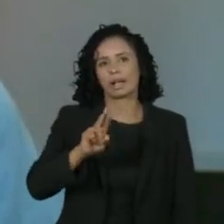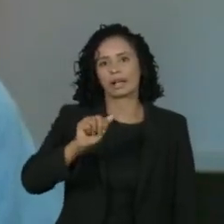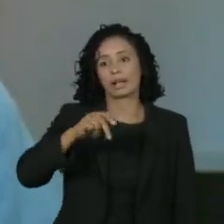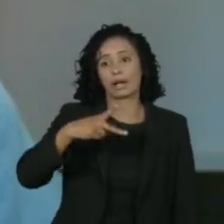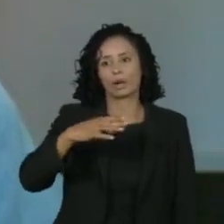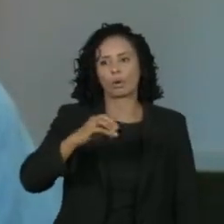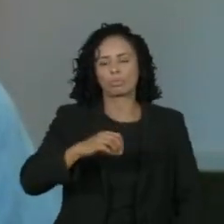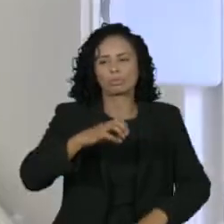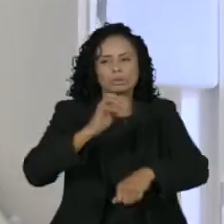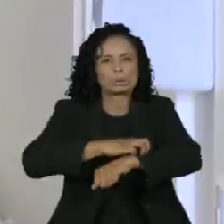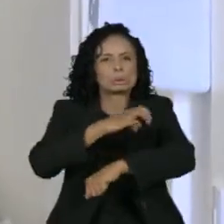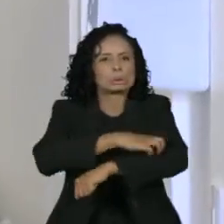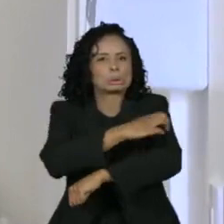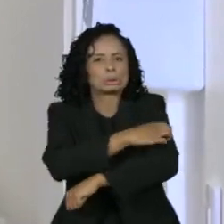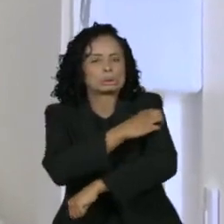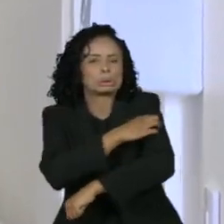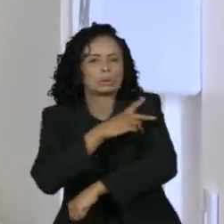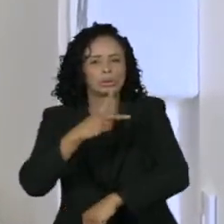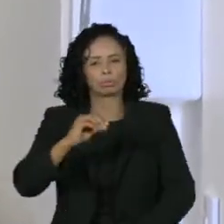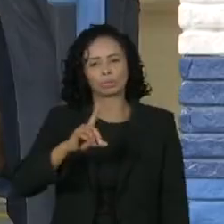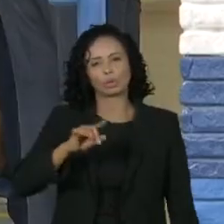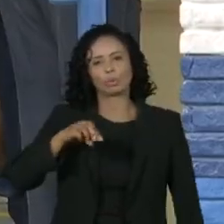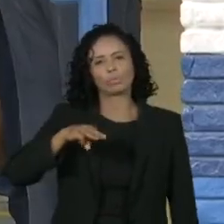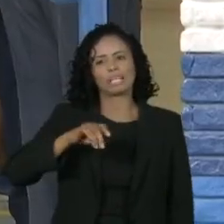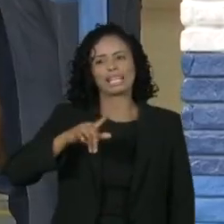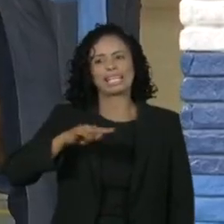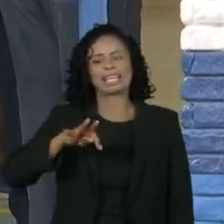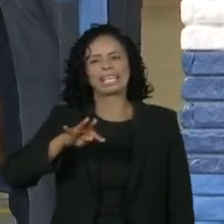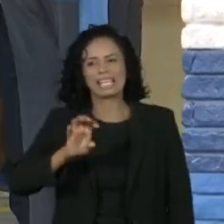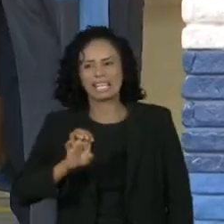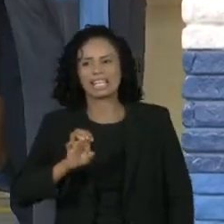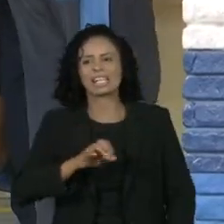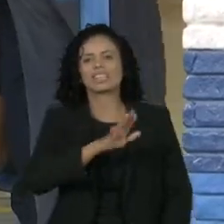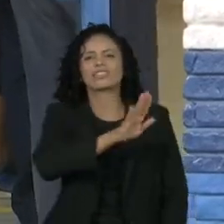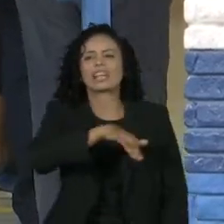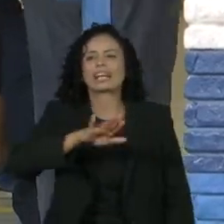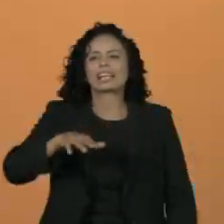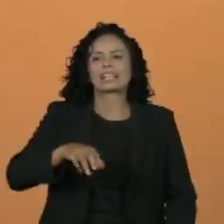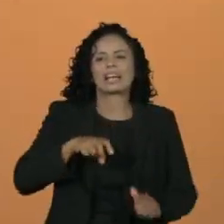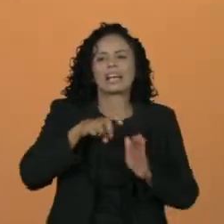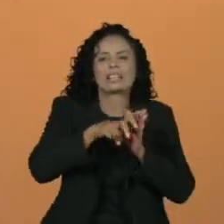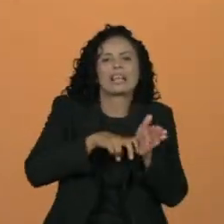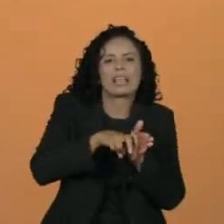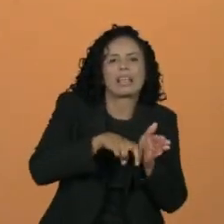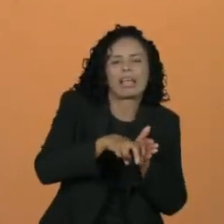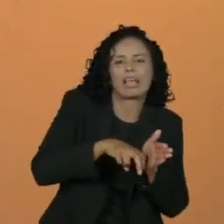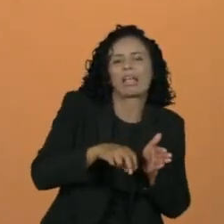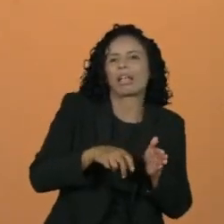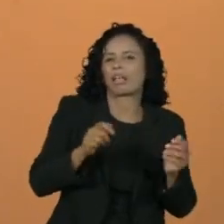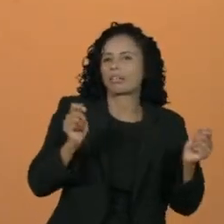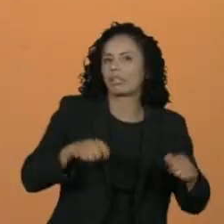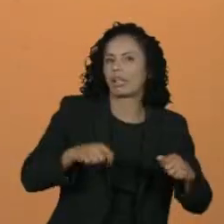por exemplo, a volta da poliomielite. A saúde não está recebendo a devida atenção e muito menos o devido financiamento.